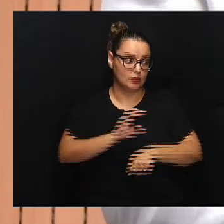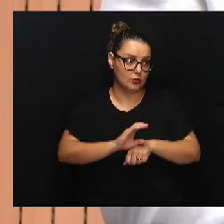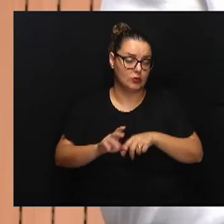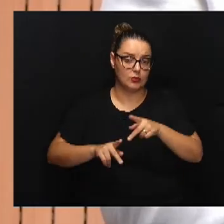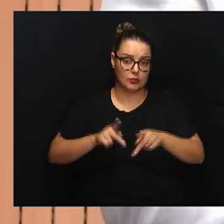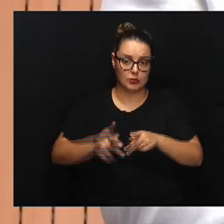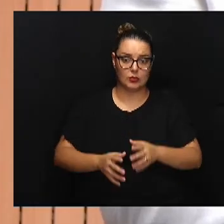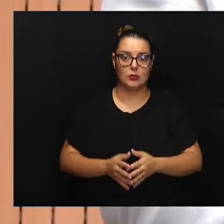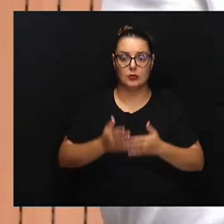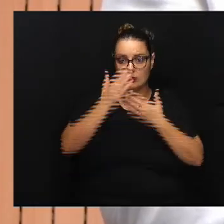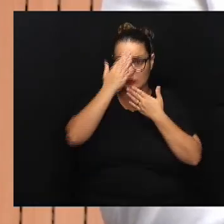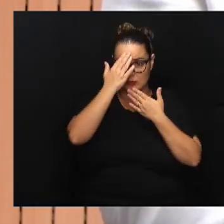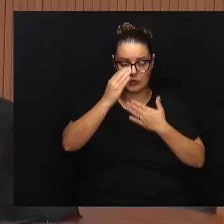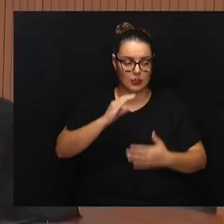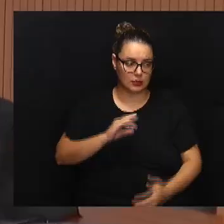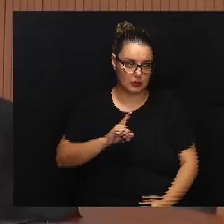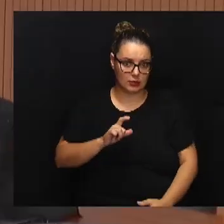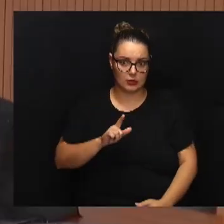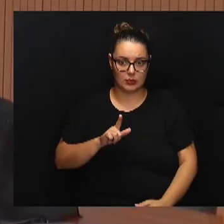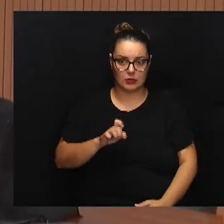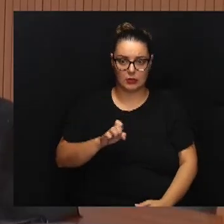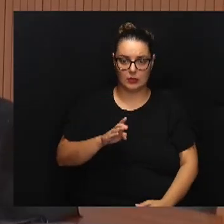populares. Obrigada, Kleber.